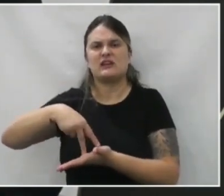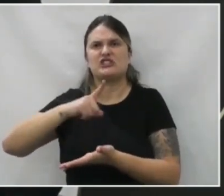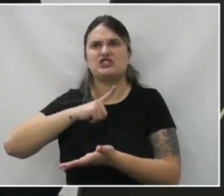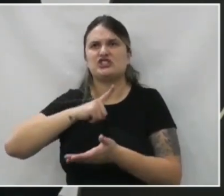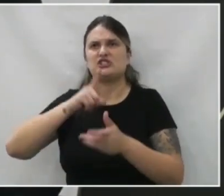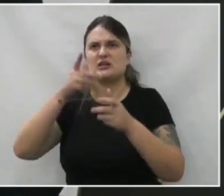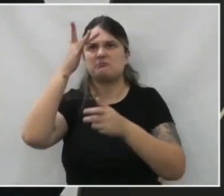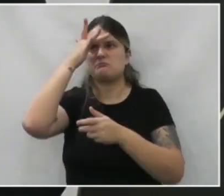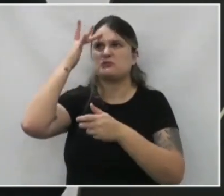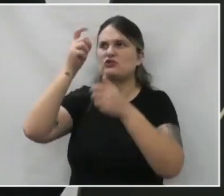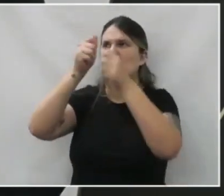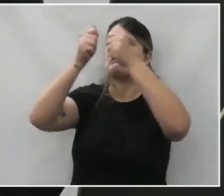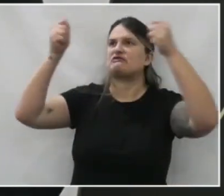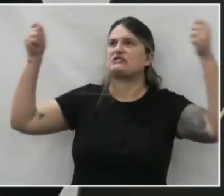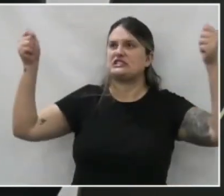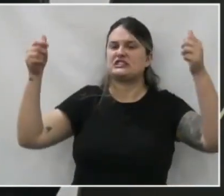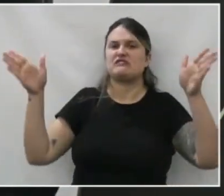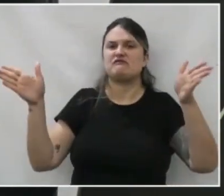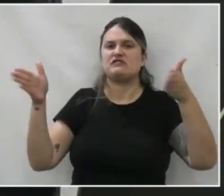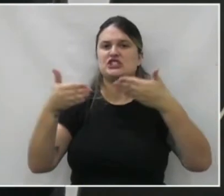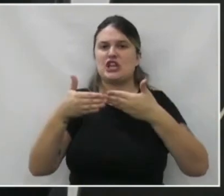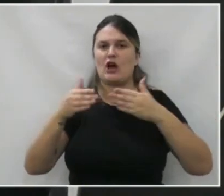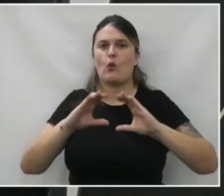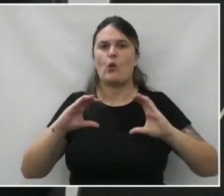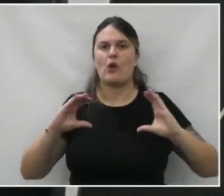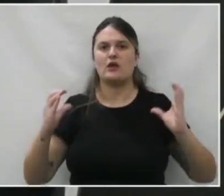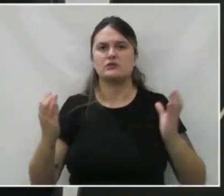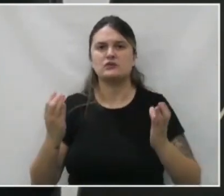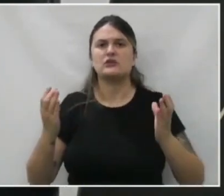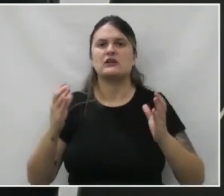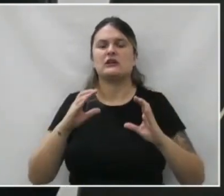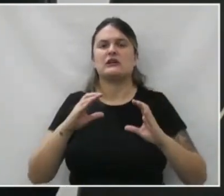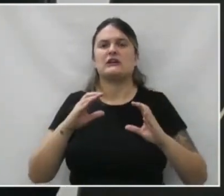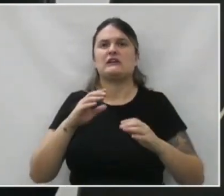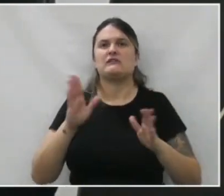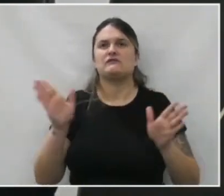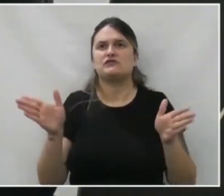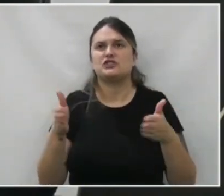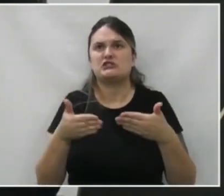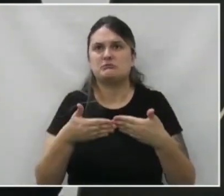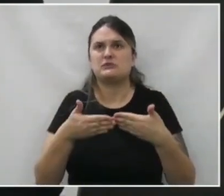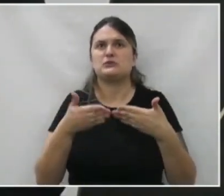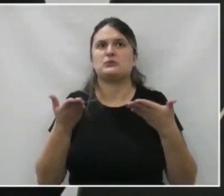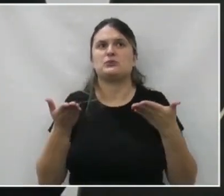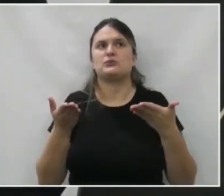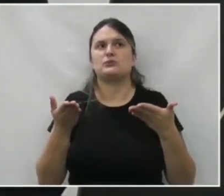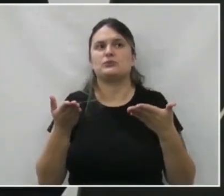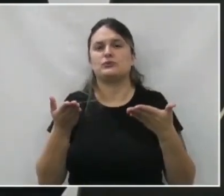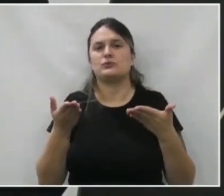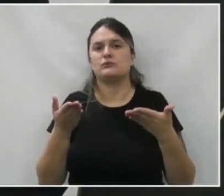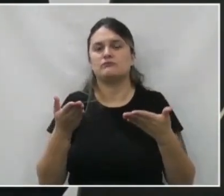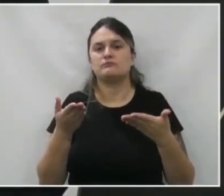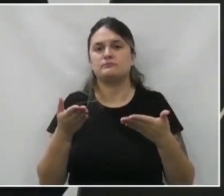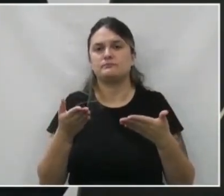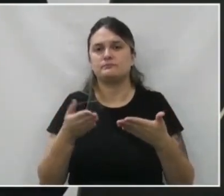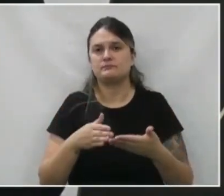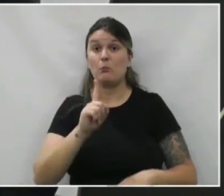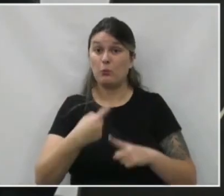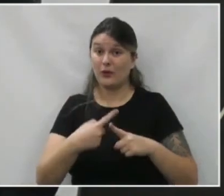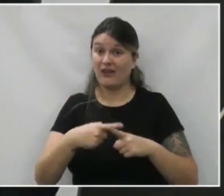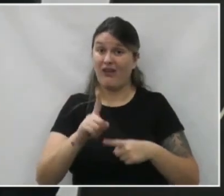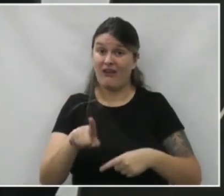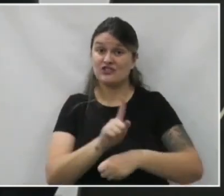decreto entra em vigor no dia de sua publicação e perdurará por prazo indeterminado, podendo